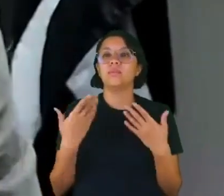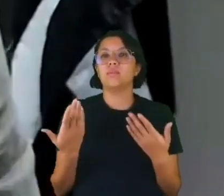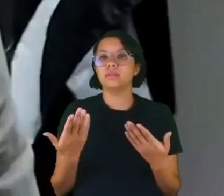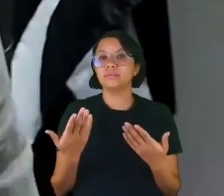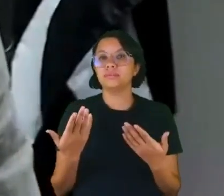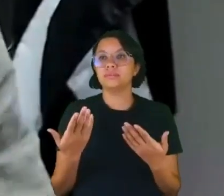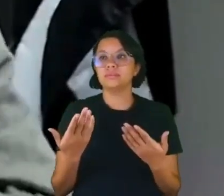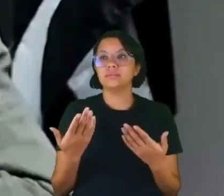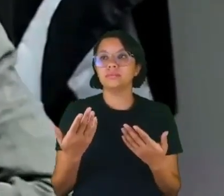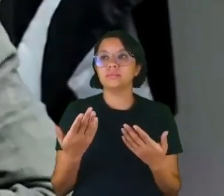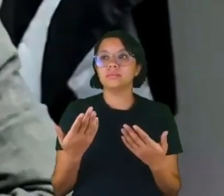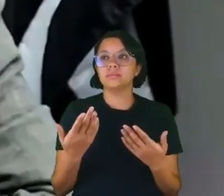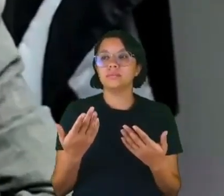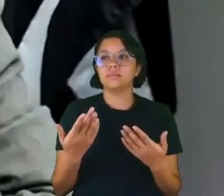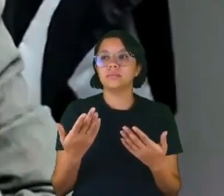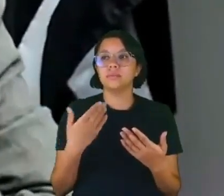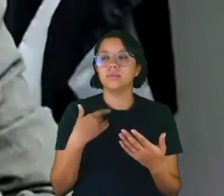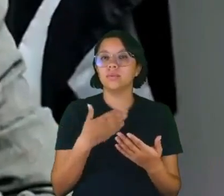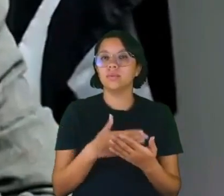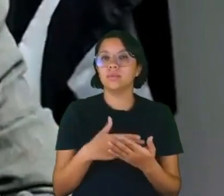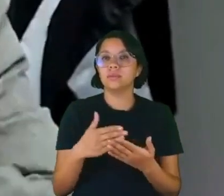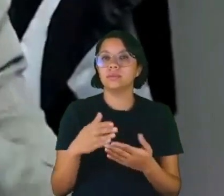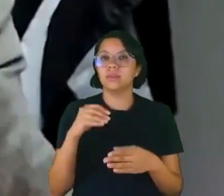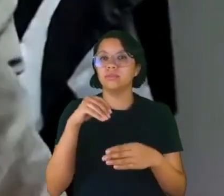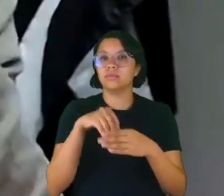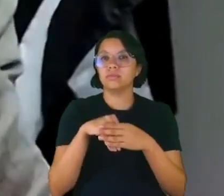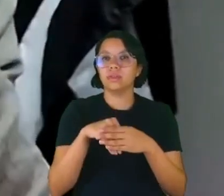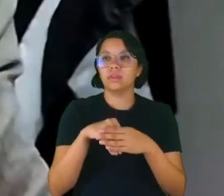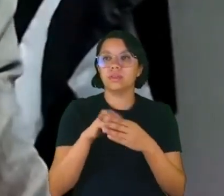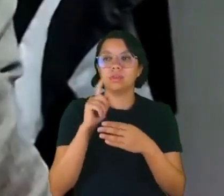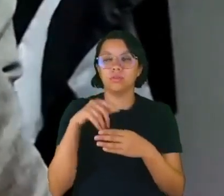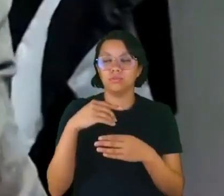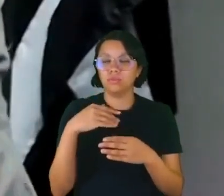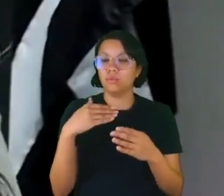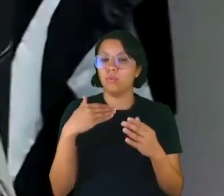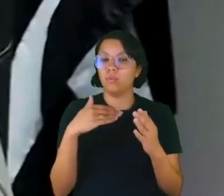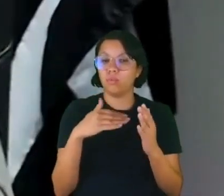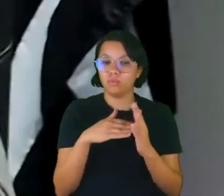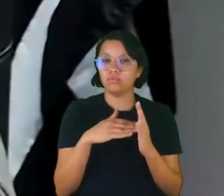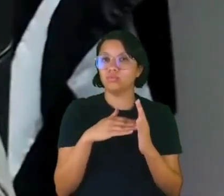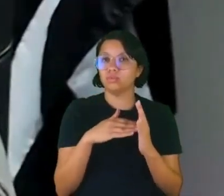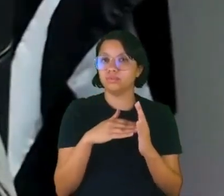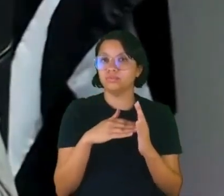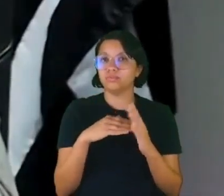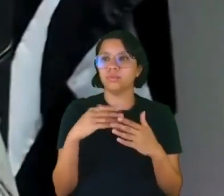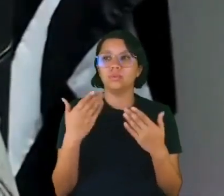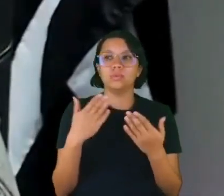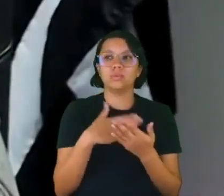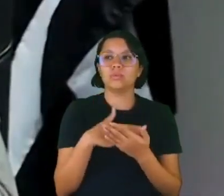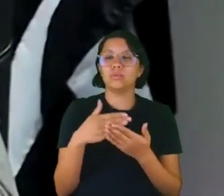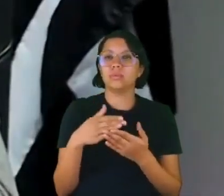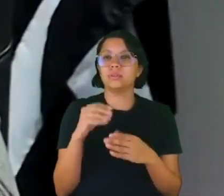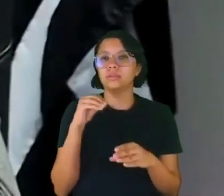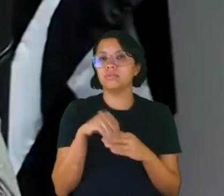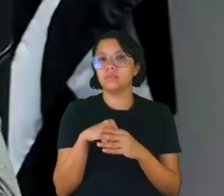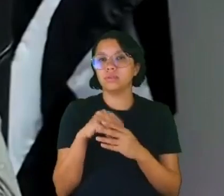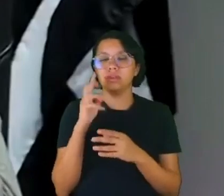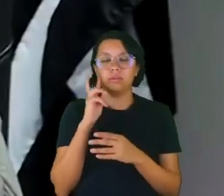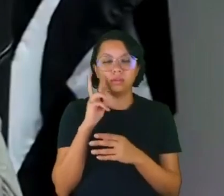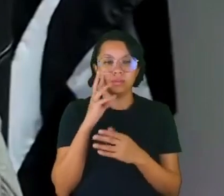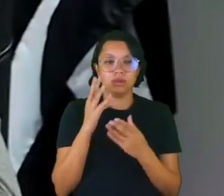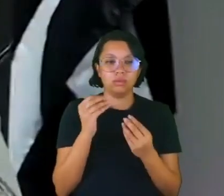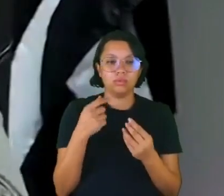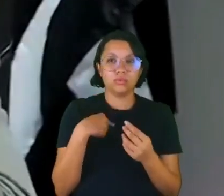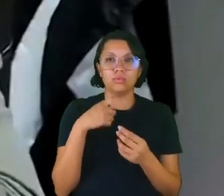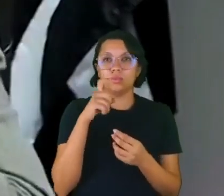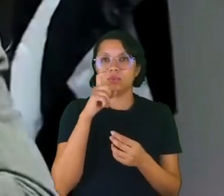Queria dizer ao colega que quando eu comecei a votar, eu fui o último a votar, E quando eu comecei a votar, eu me lembrei muito